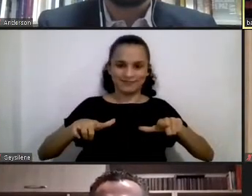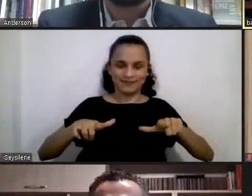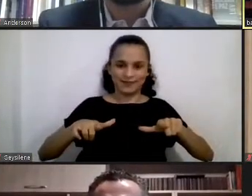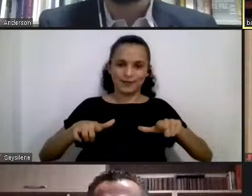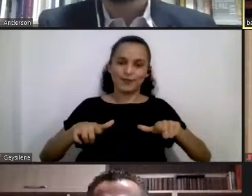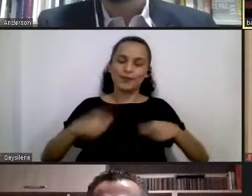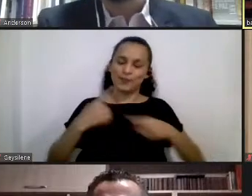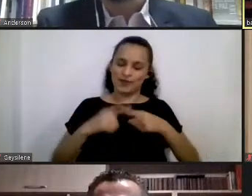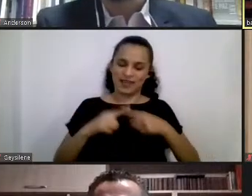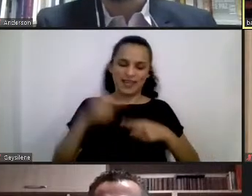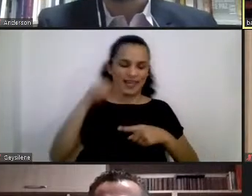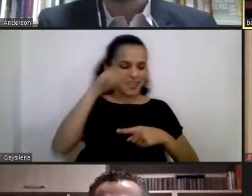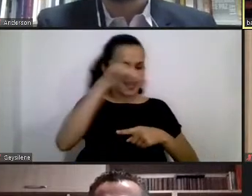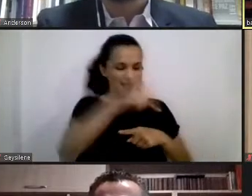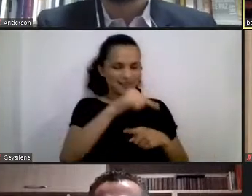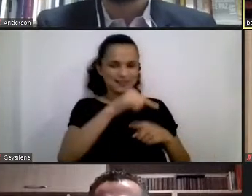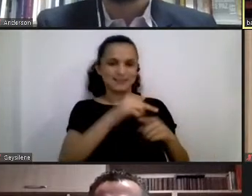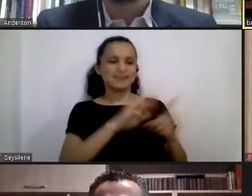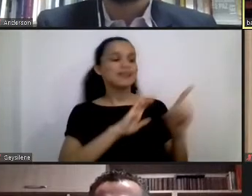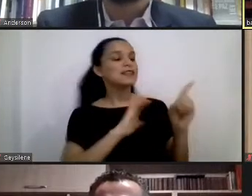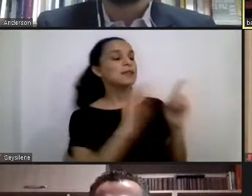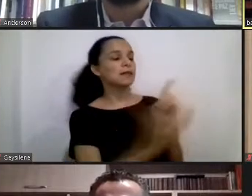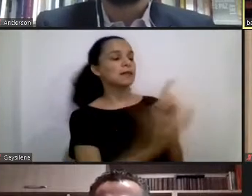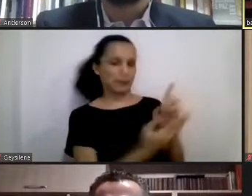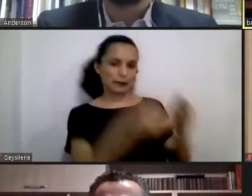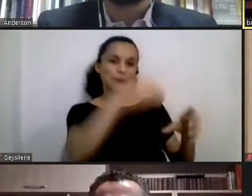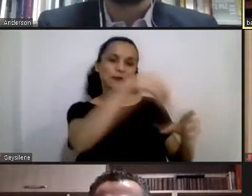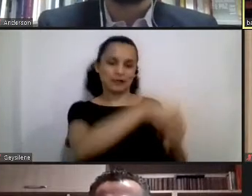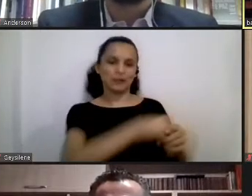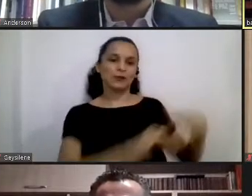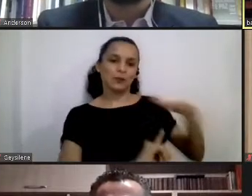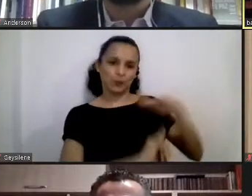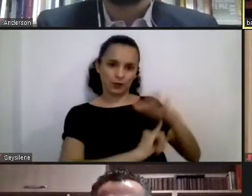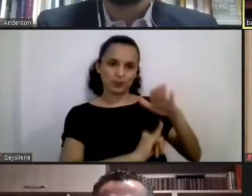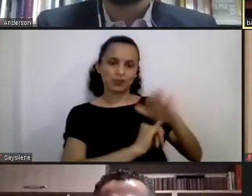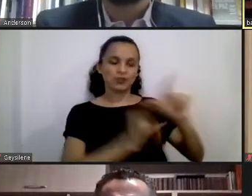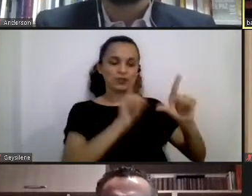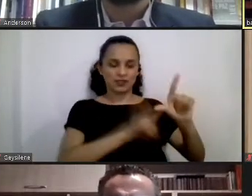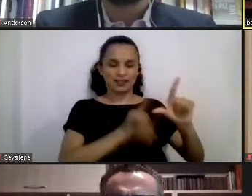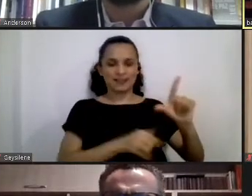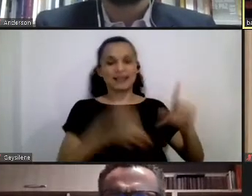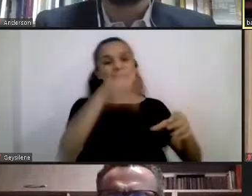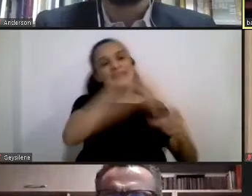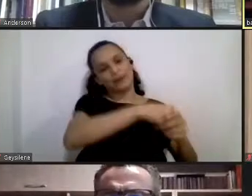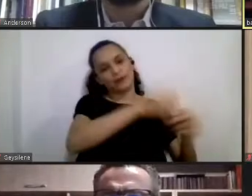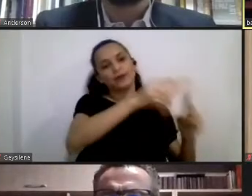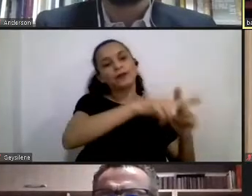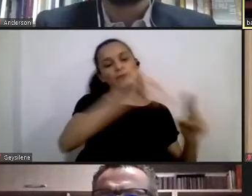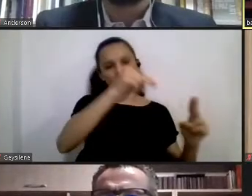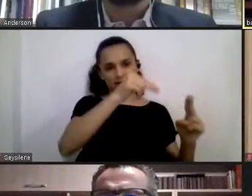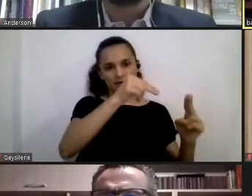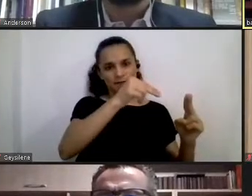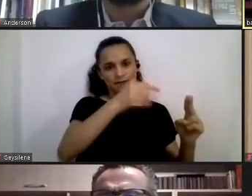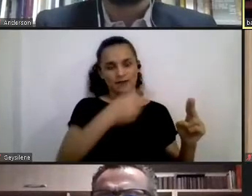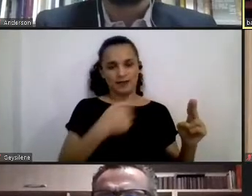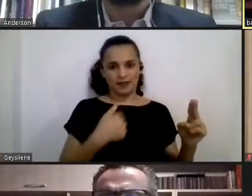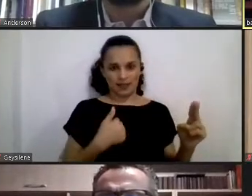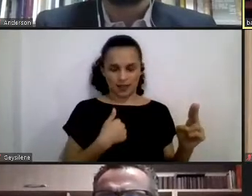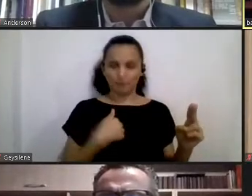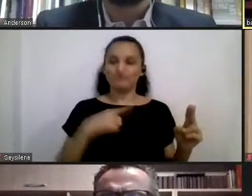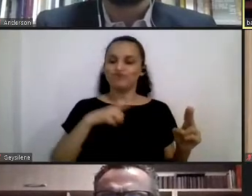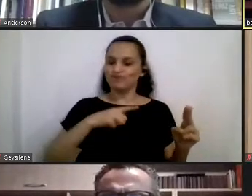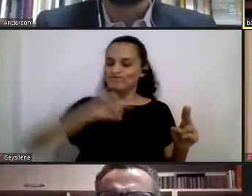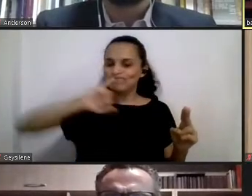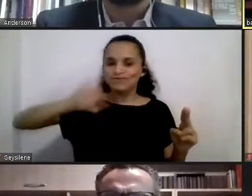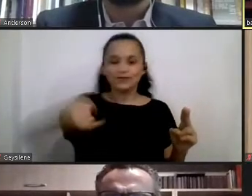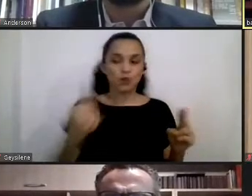departamento, desse Instituto de Letras desta universidade. Eu tive uma oportunidade muito